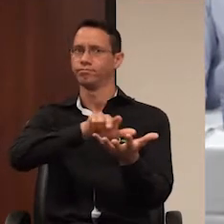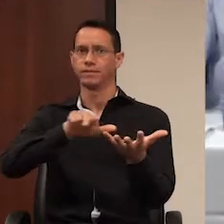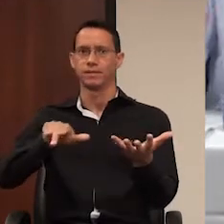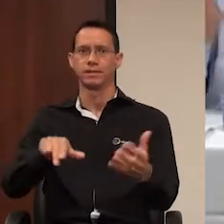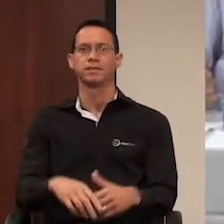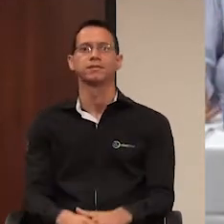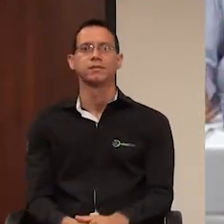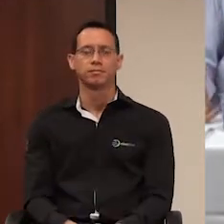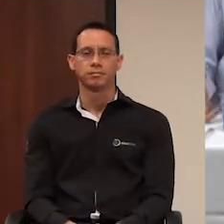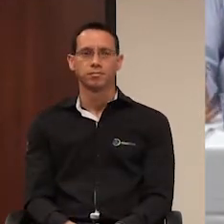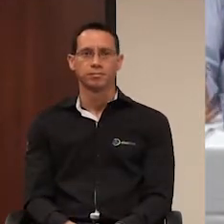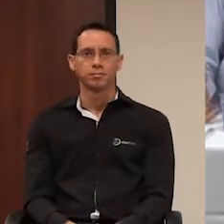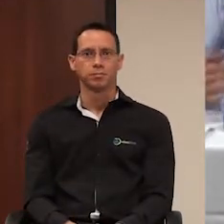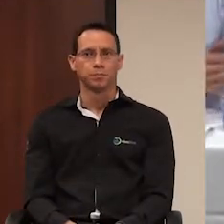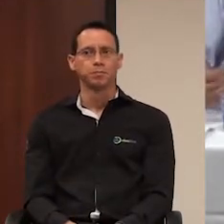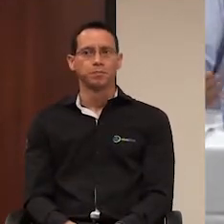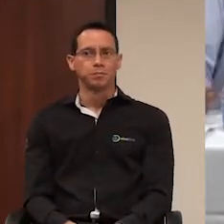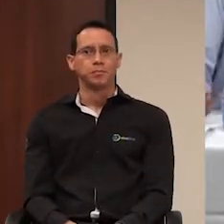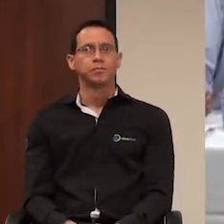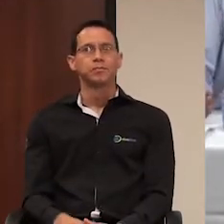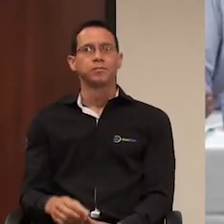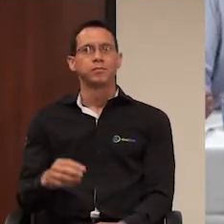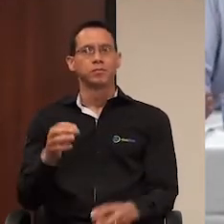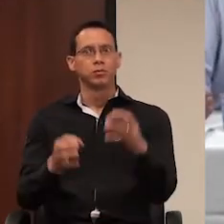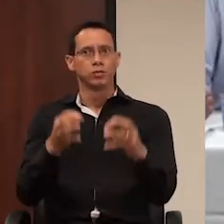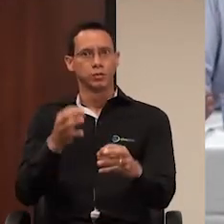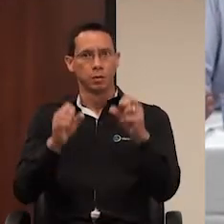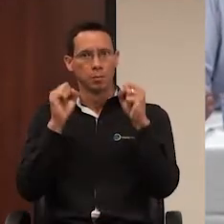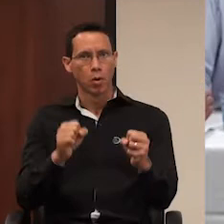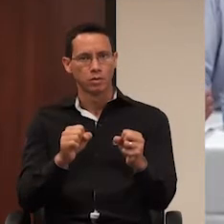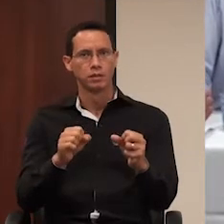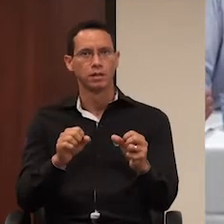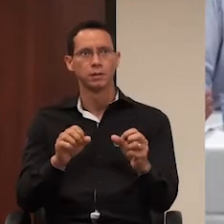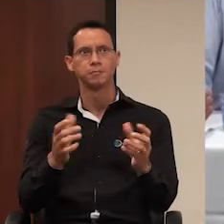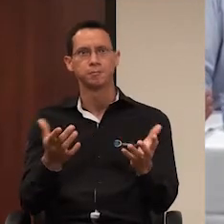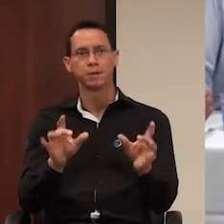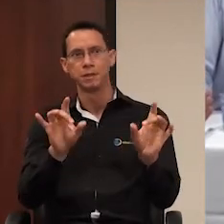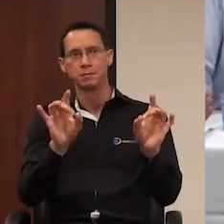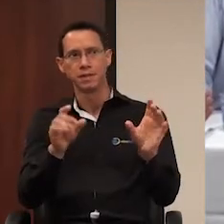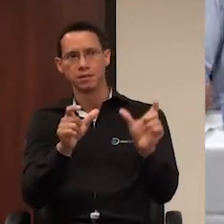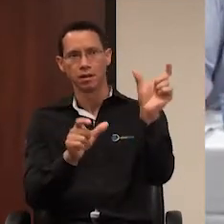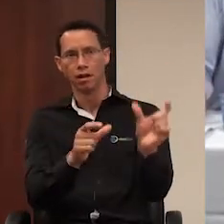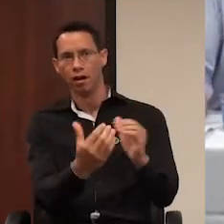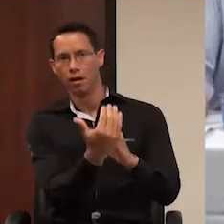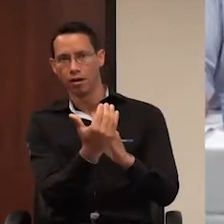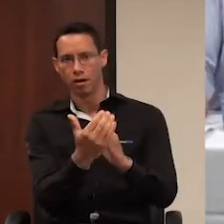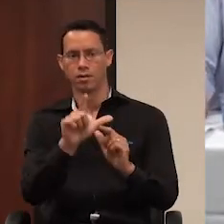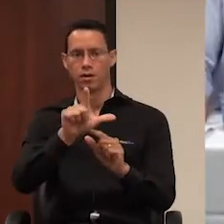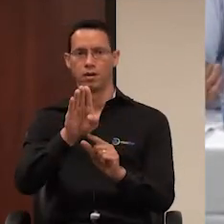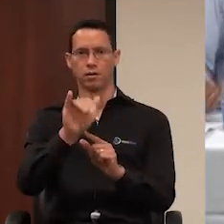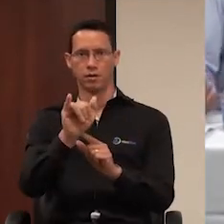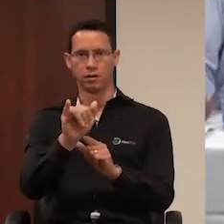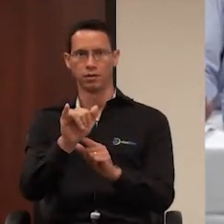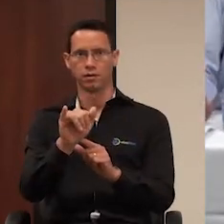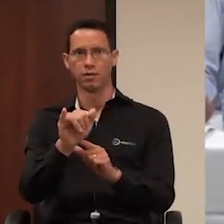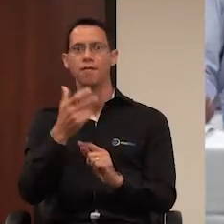Quando diz que o juiz pode se valer de especialista, Na verdade, ele, a lei brasileira de inclusão diz,